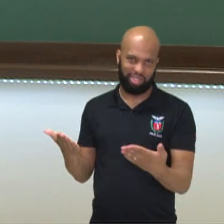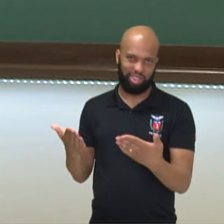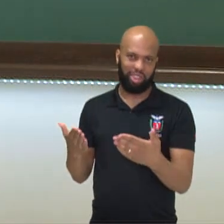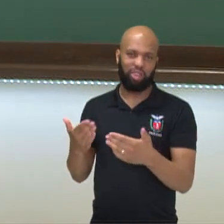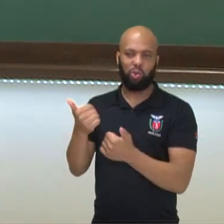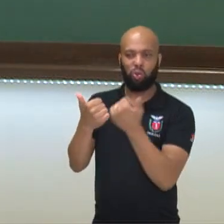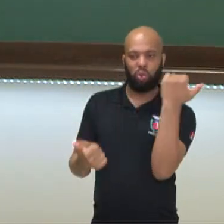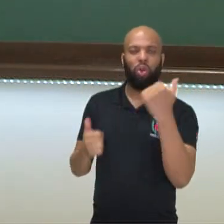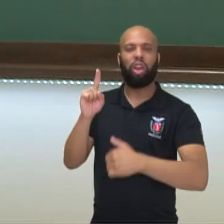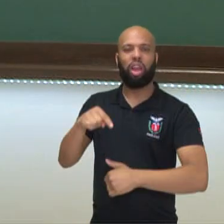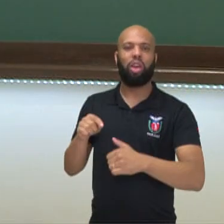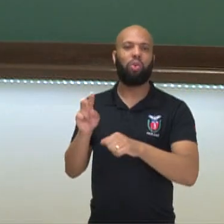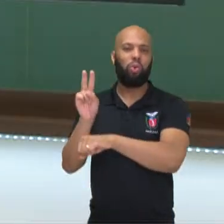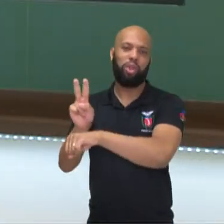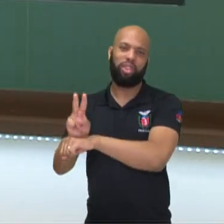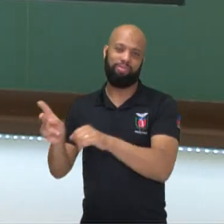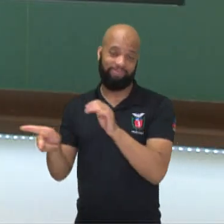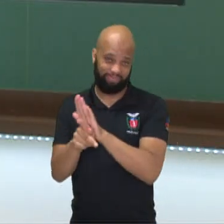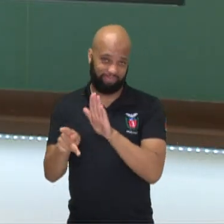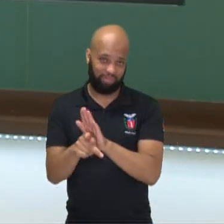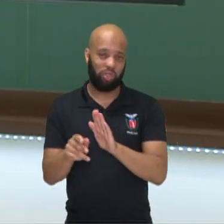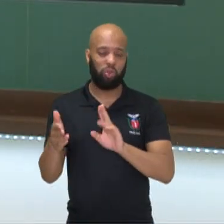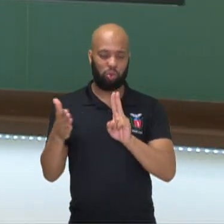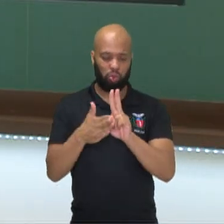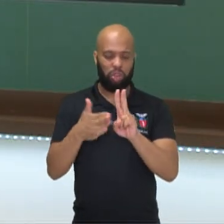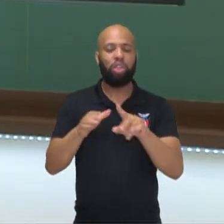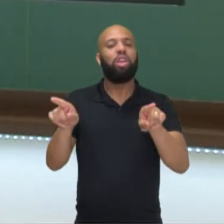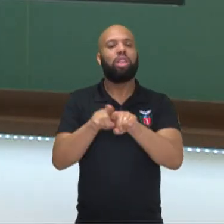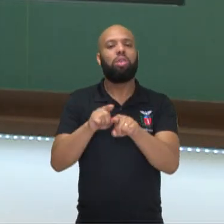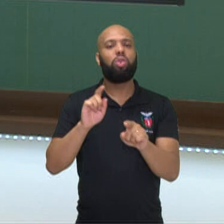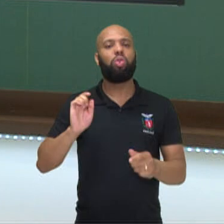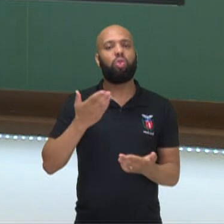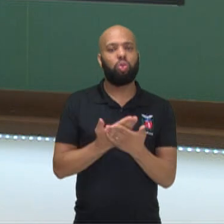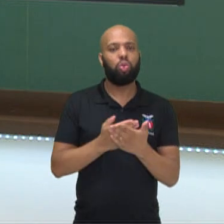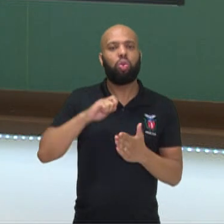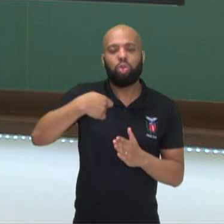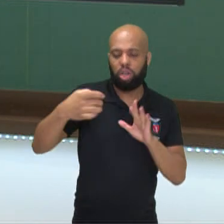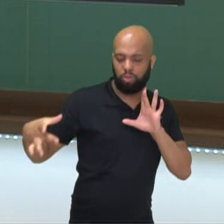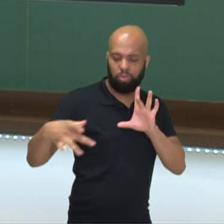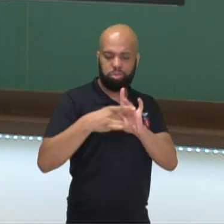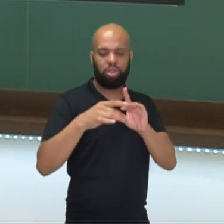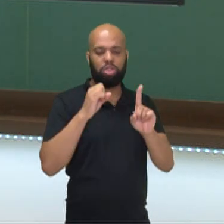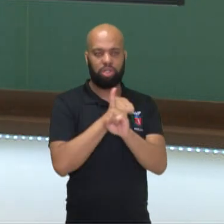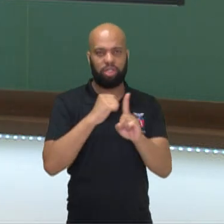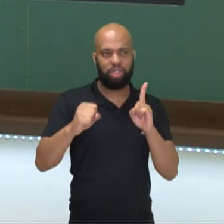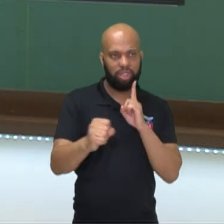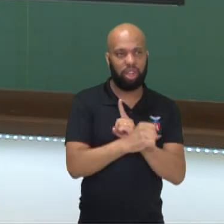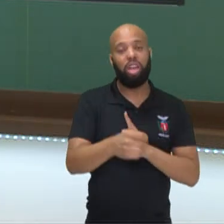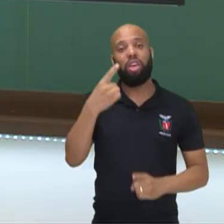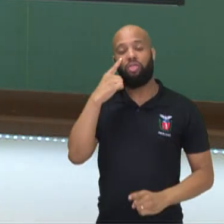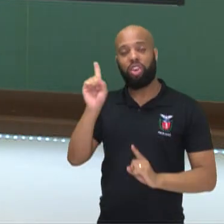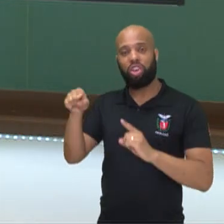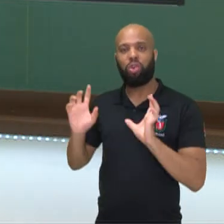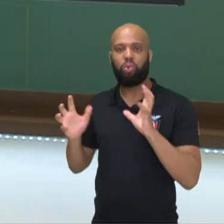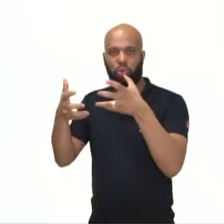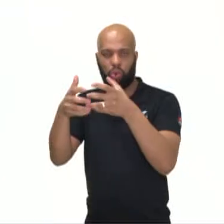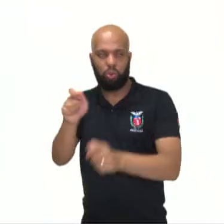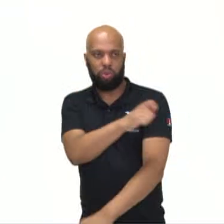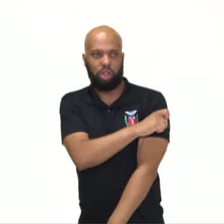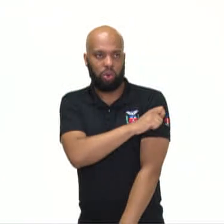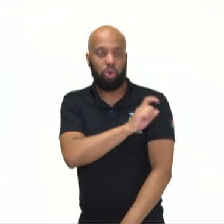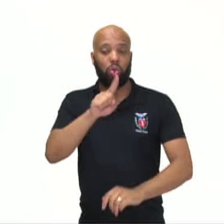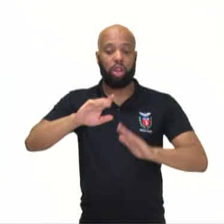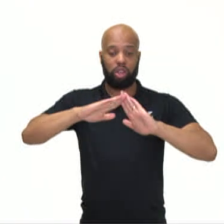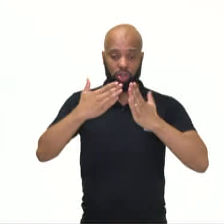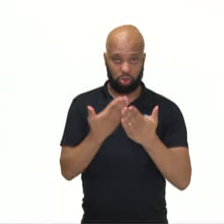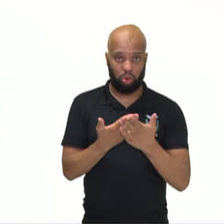se cuidar. E aí que a gente falou antes ainda da integração à sociedade, observa aqui um grupo de alunos de uma escola